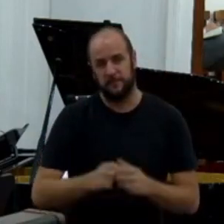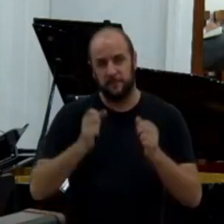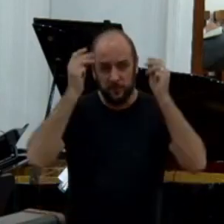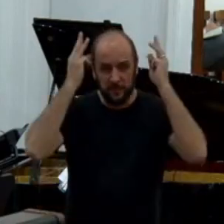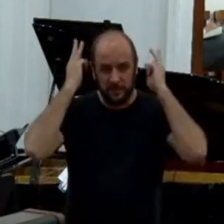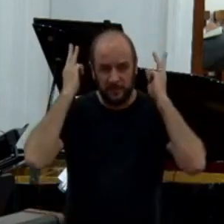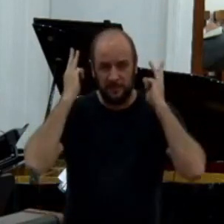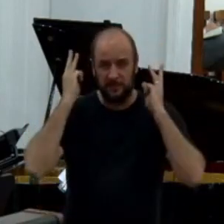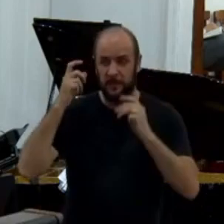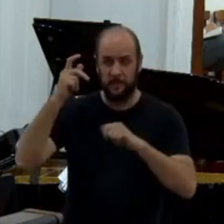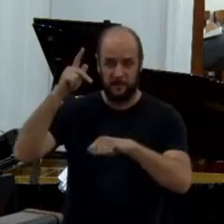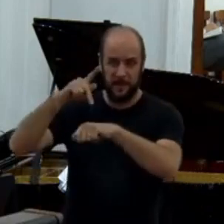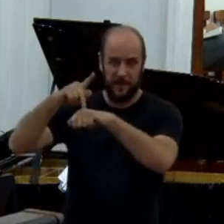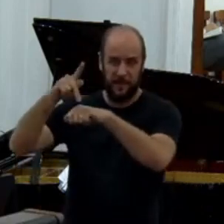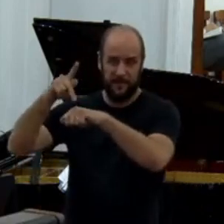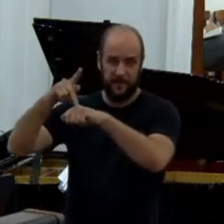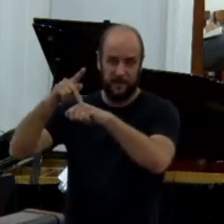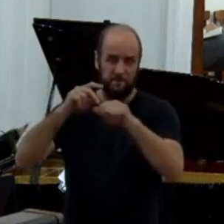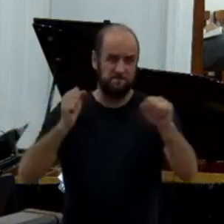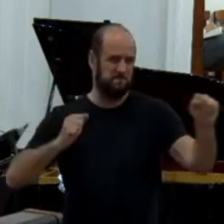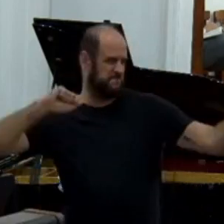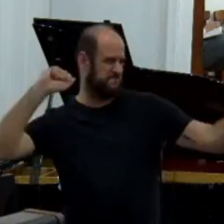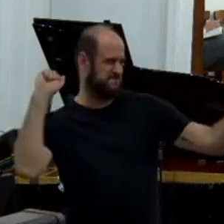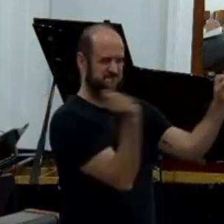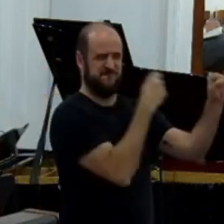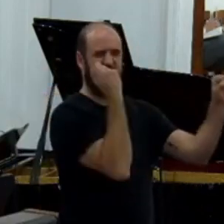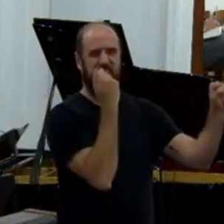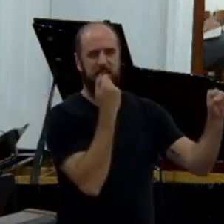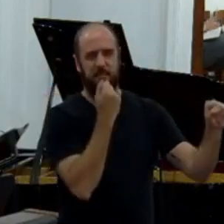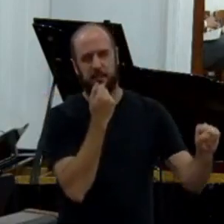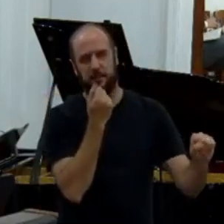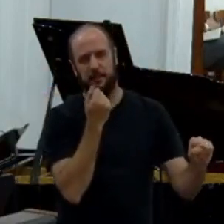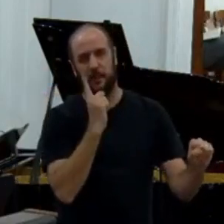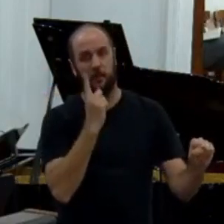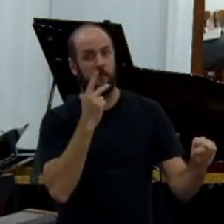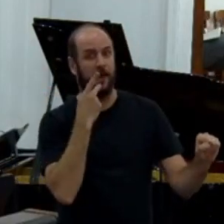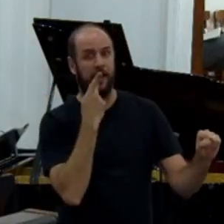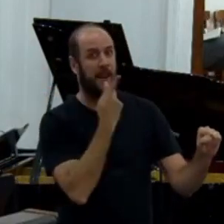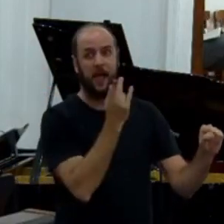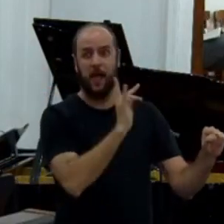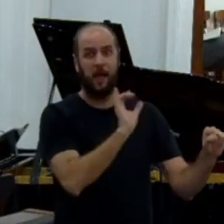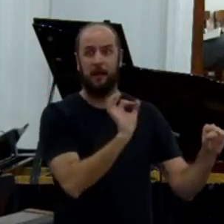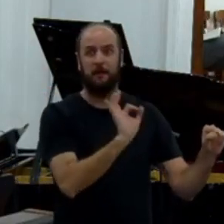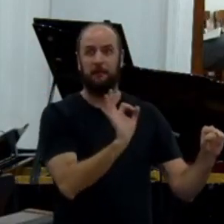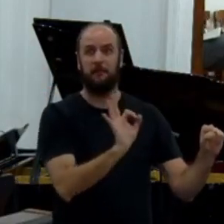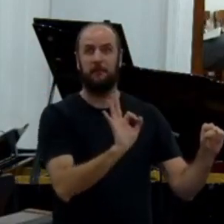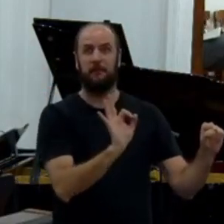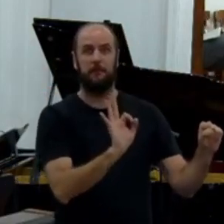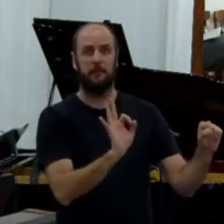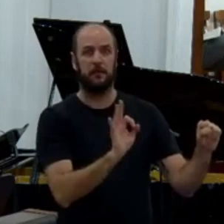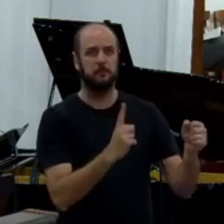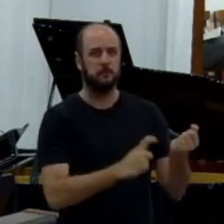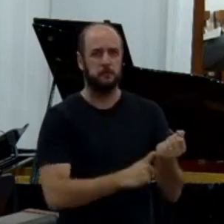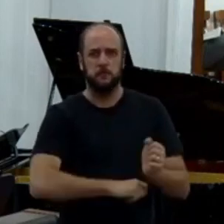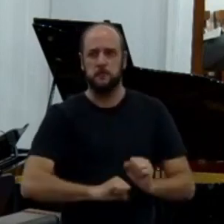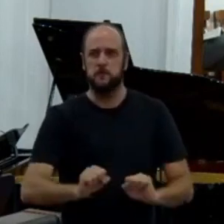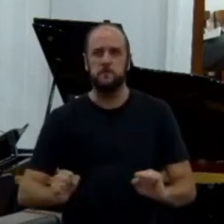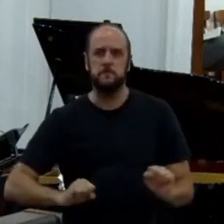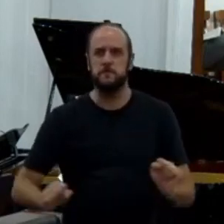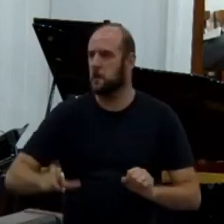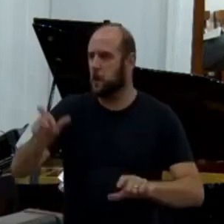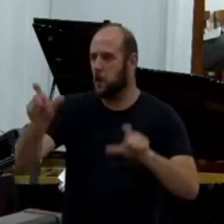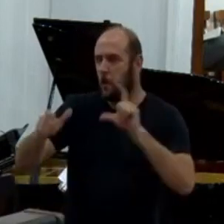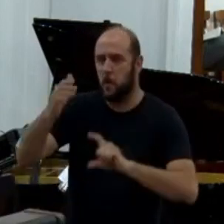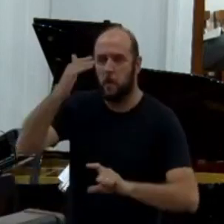ferindo a rocha em Meribá. Ao invés de falar a ela, ele se irrita com a insistência, com a incredulidade